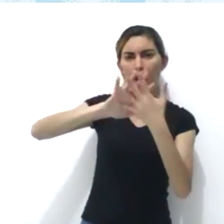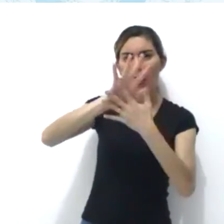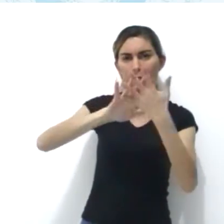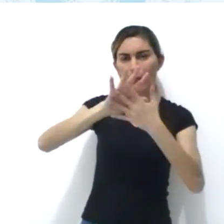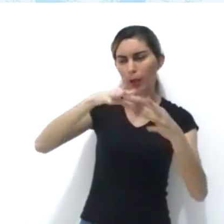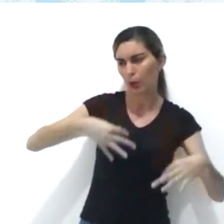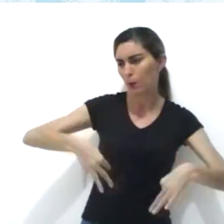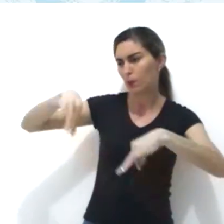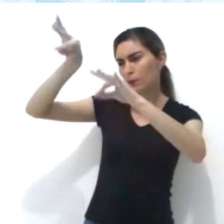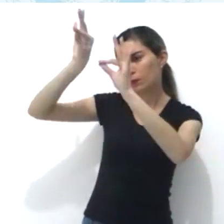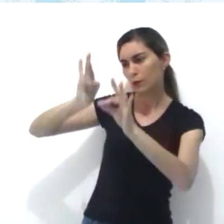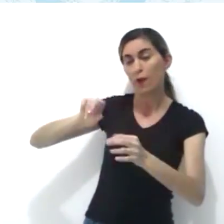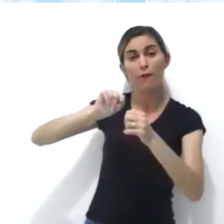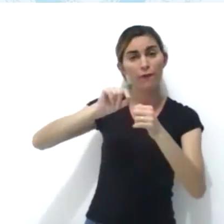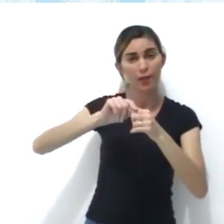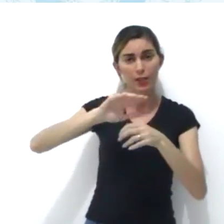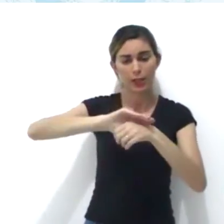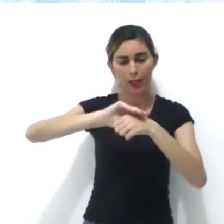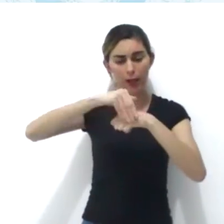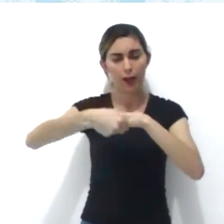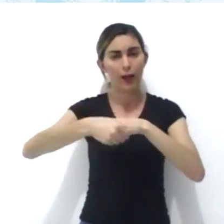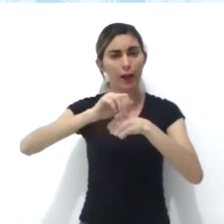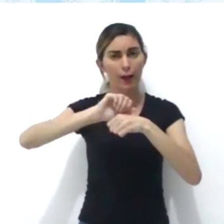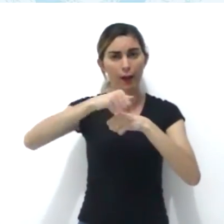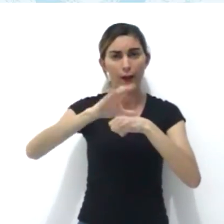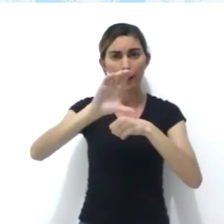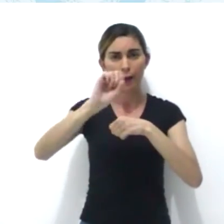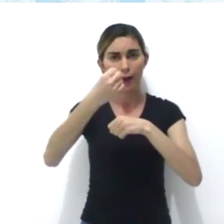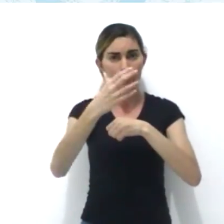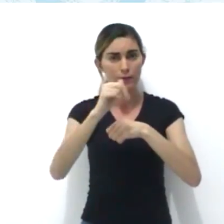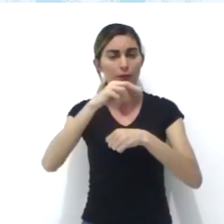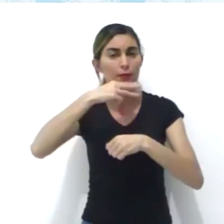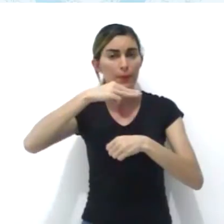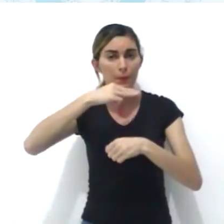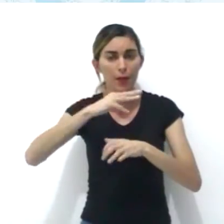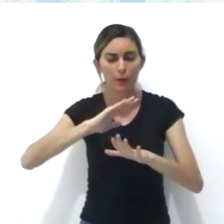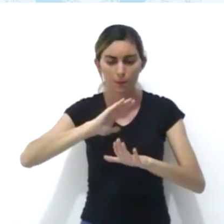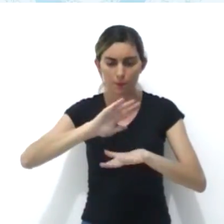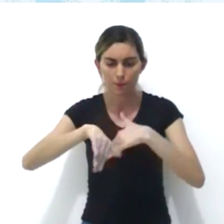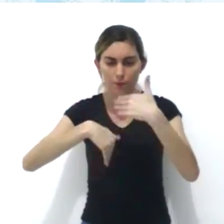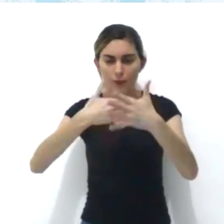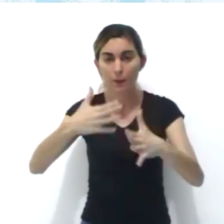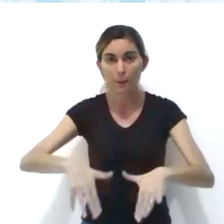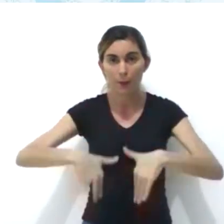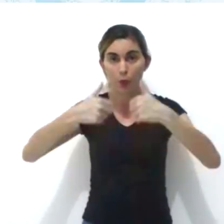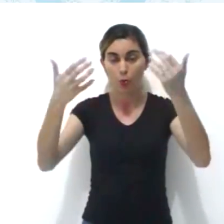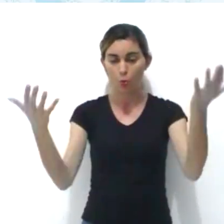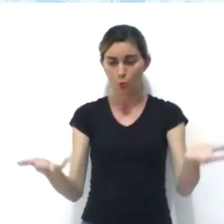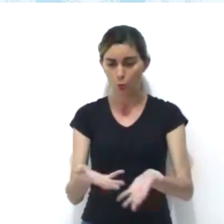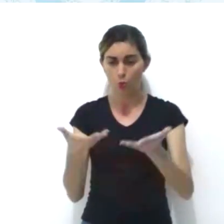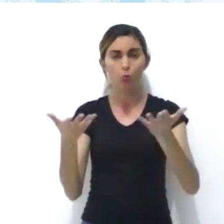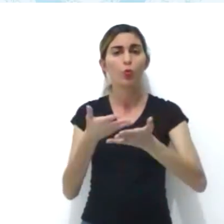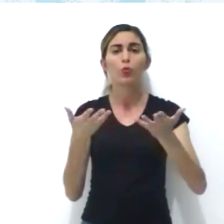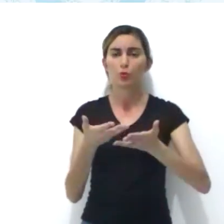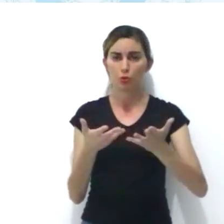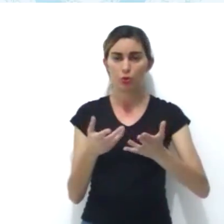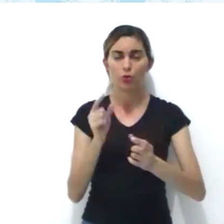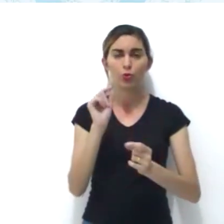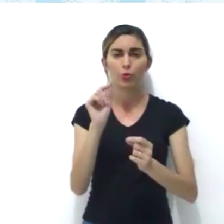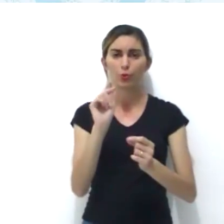produzida a partir da casca da manga. Então lembra lá do primeiro bioplástico que eles fizeram? Eles foram melhorando e chegaram